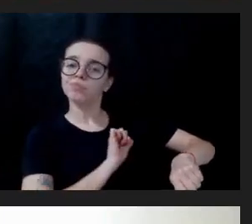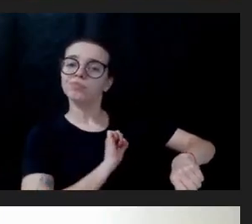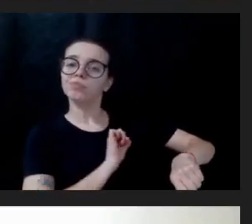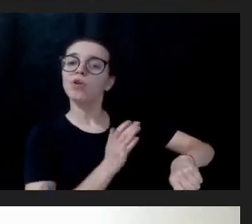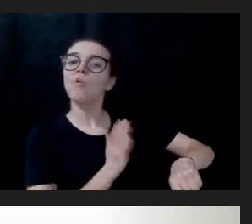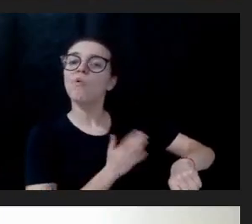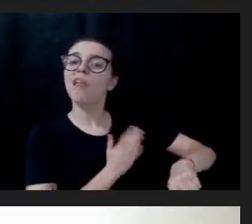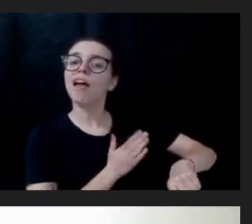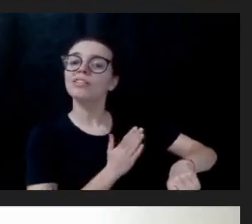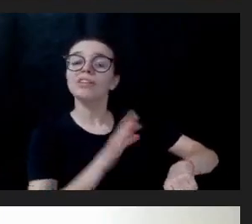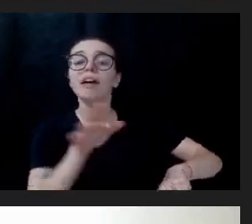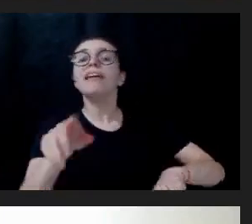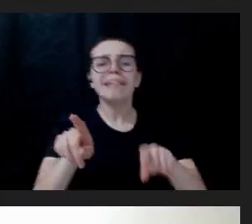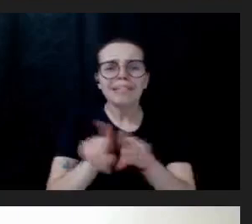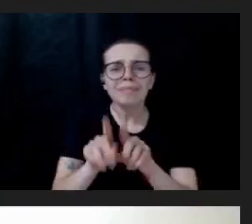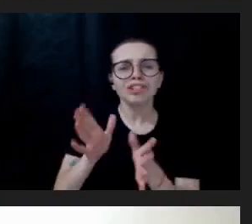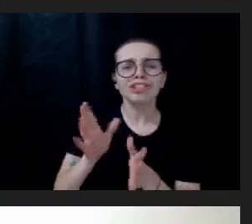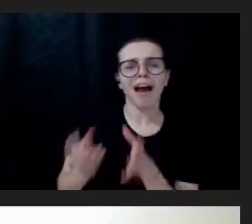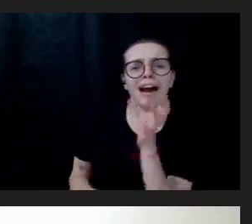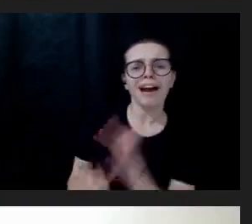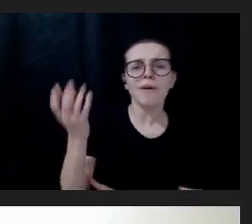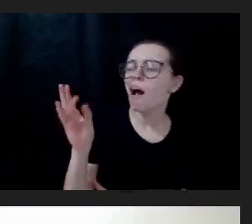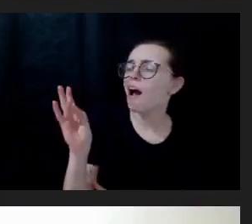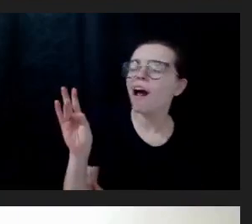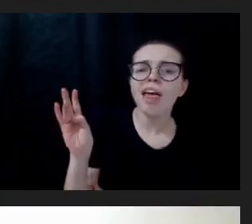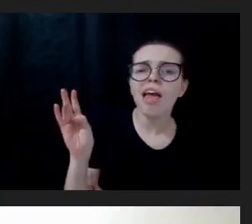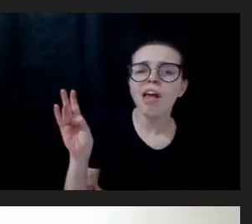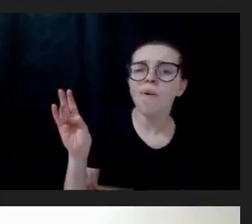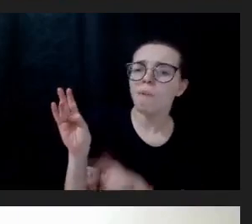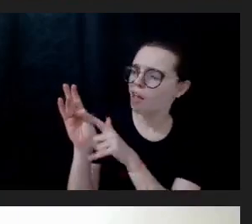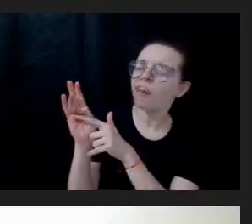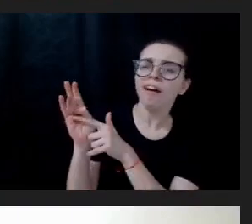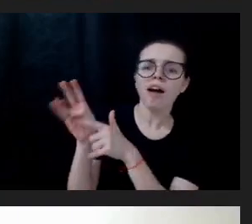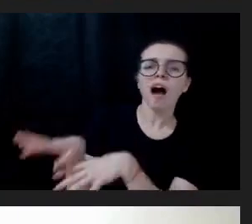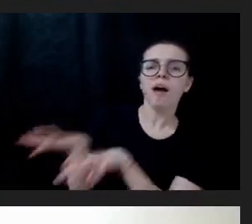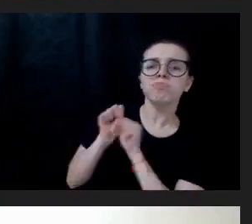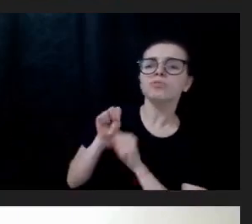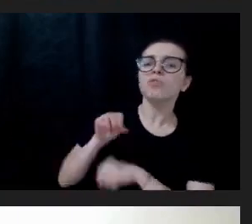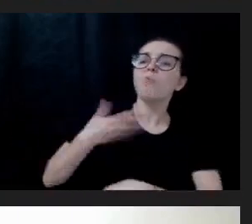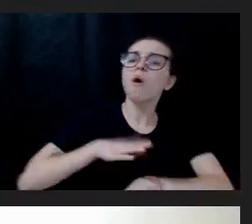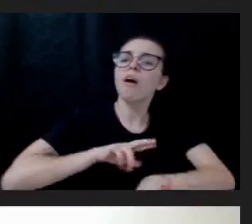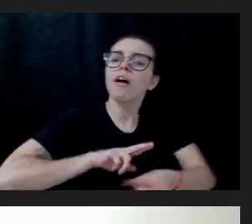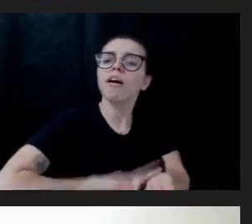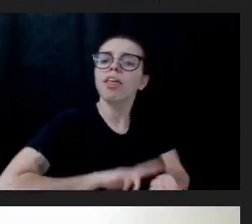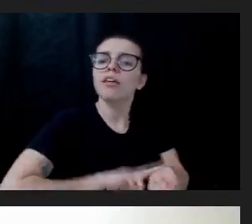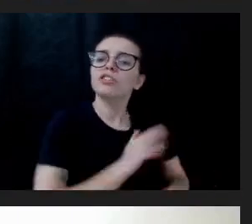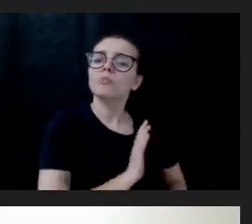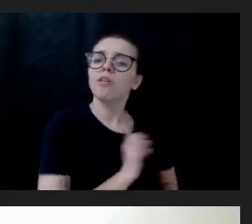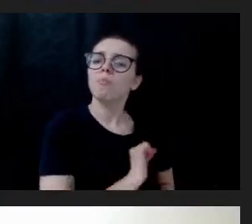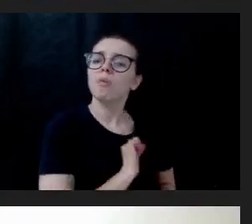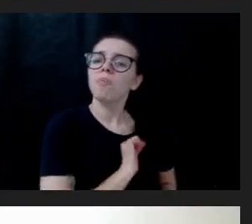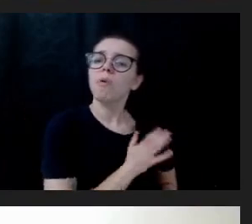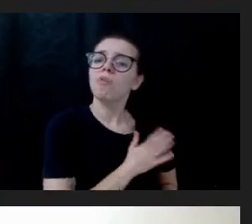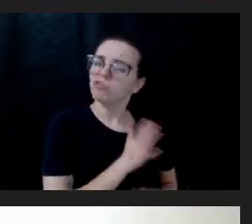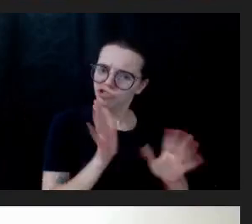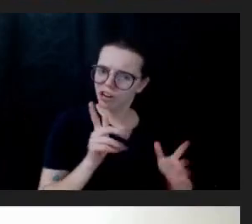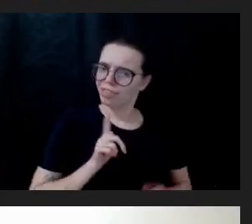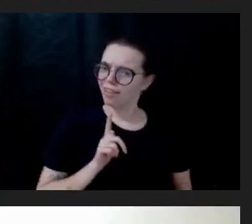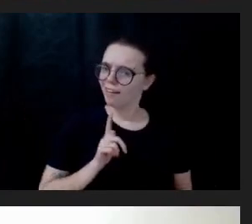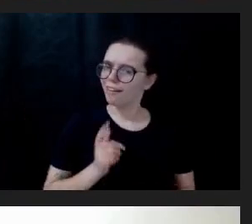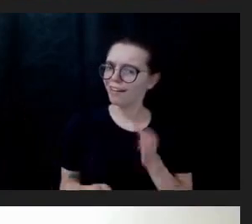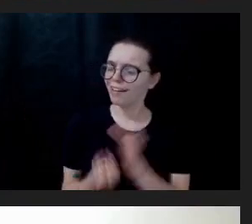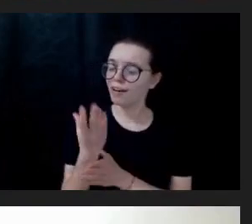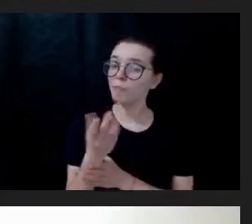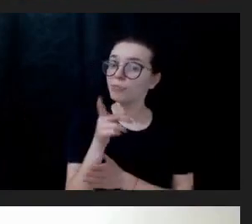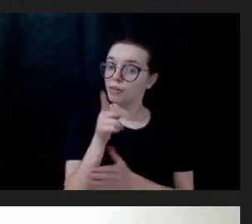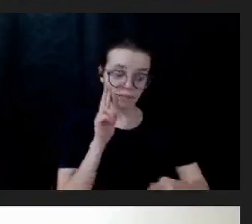anéis que marcam o batimento cardíaco, você vai ver que a sua frequência cardíaca vai estar bastante